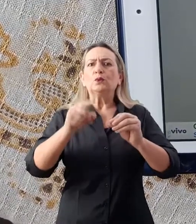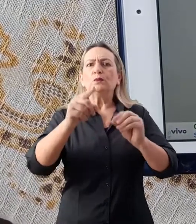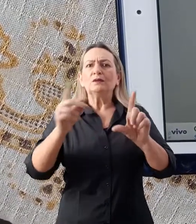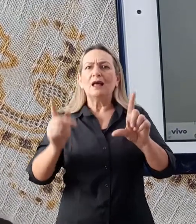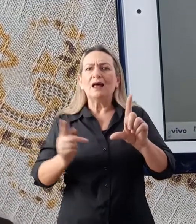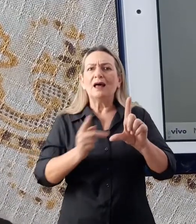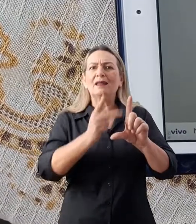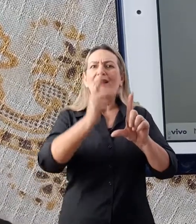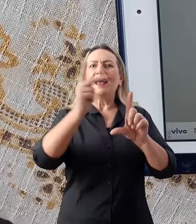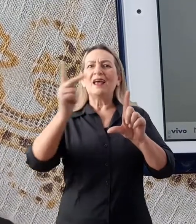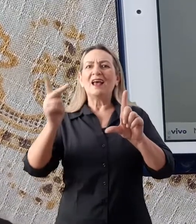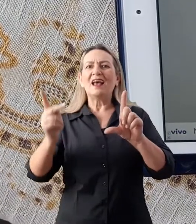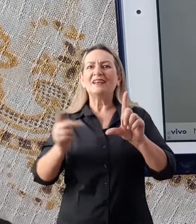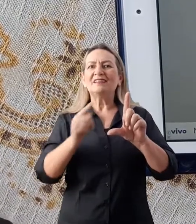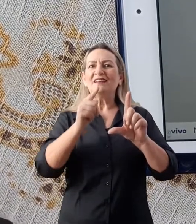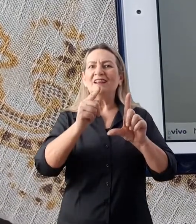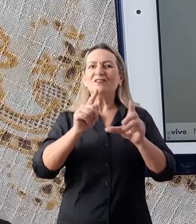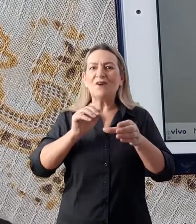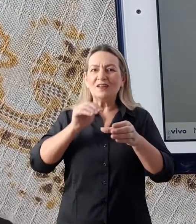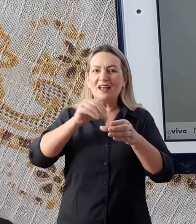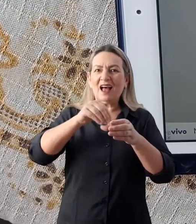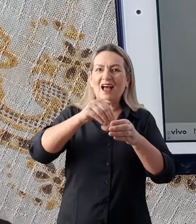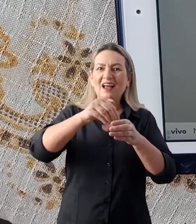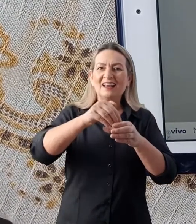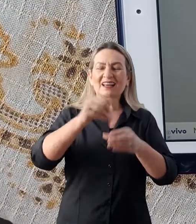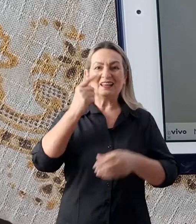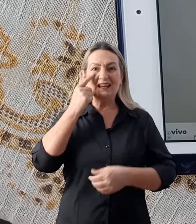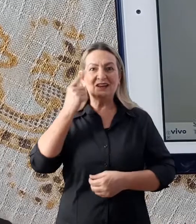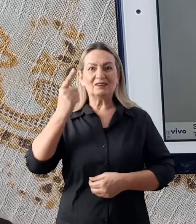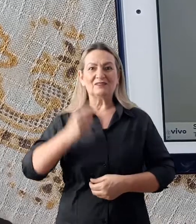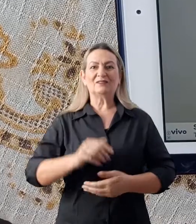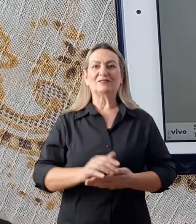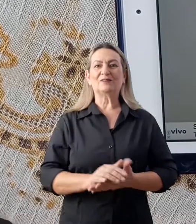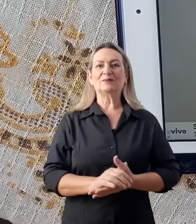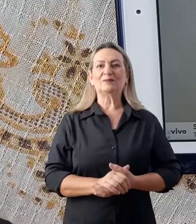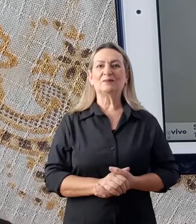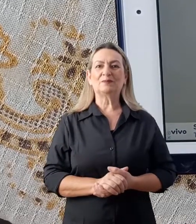fez dentro desse arquivo.